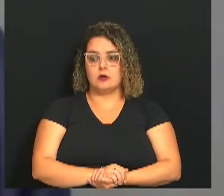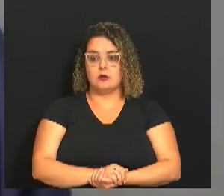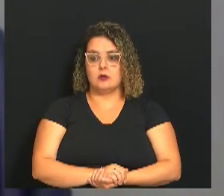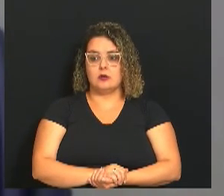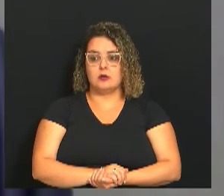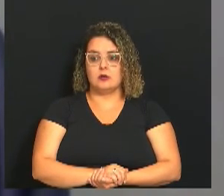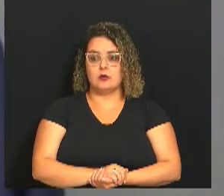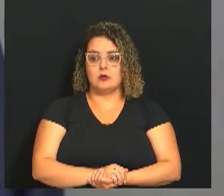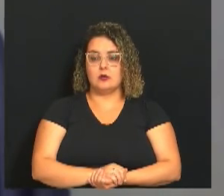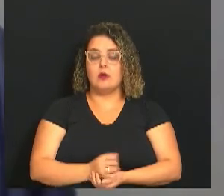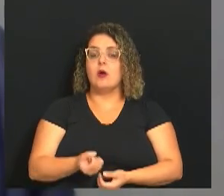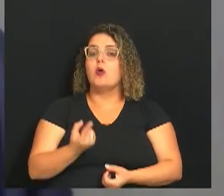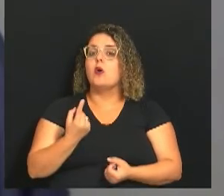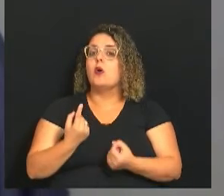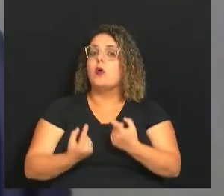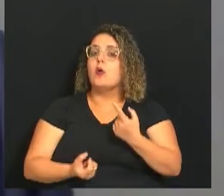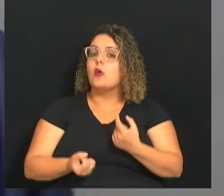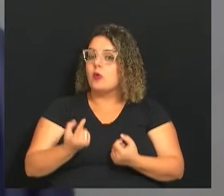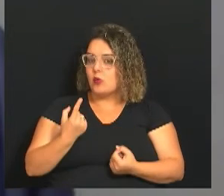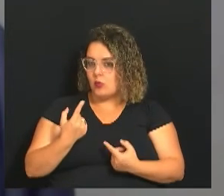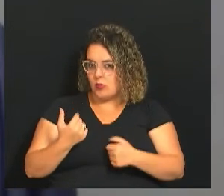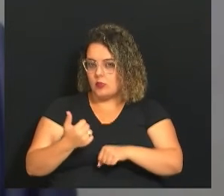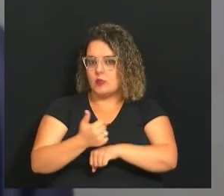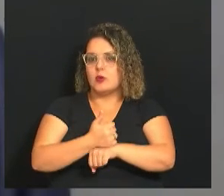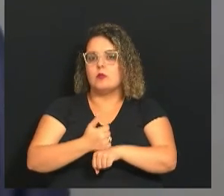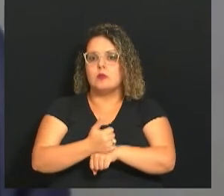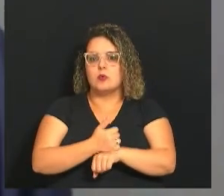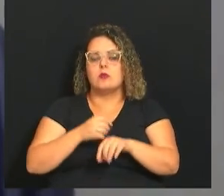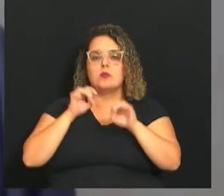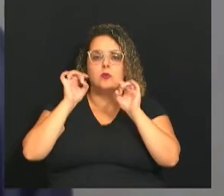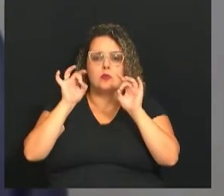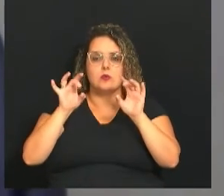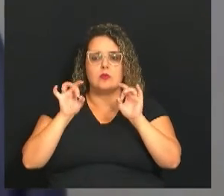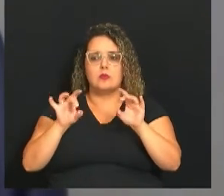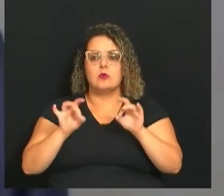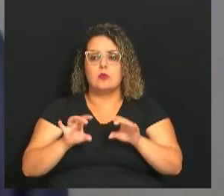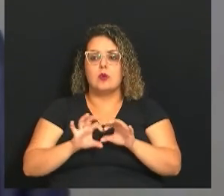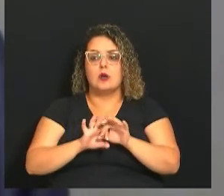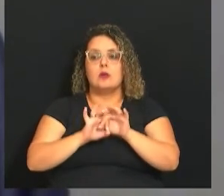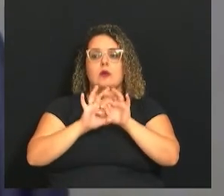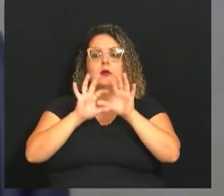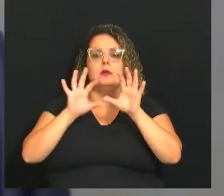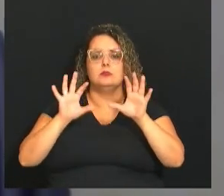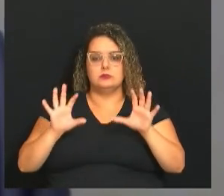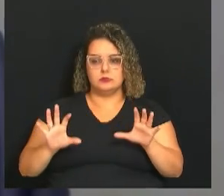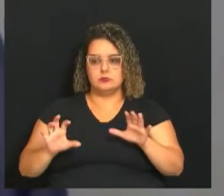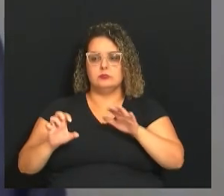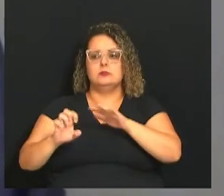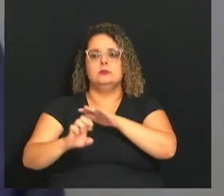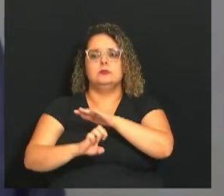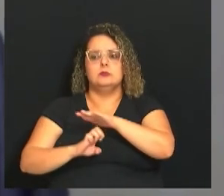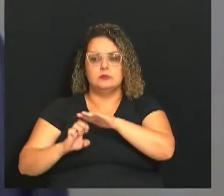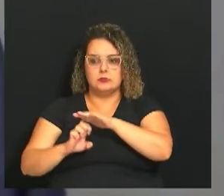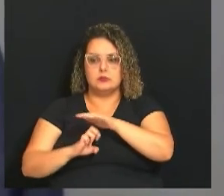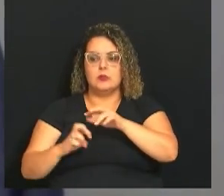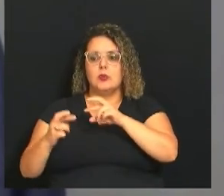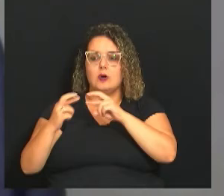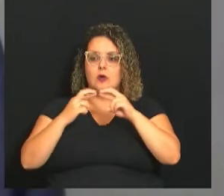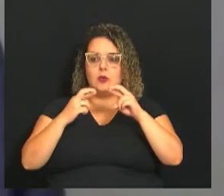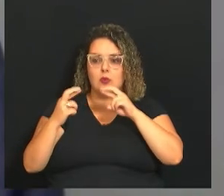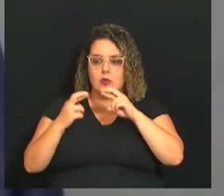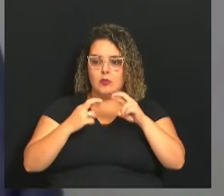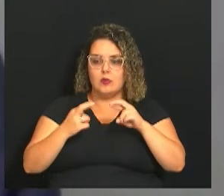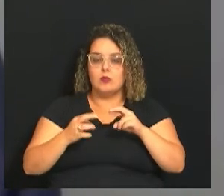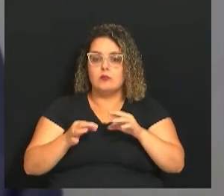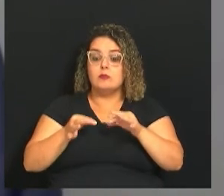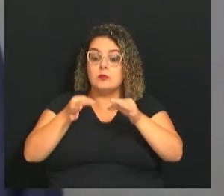algumas profissões específicas, essas permitem que a empresa faça a fiscalização ostensiva com